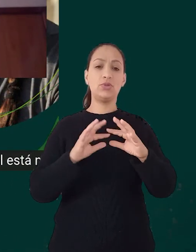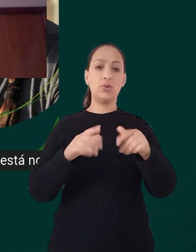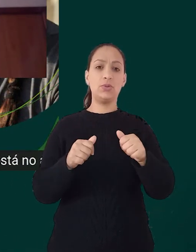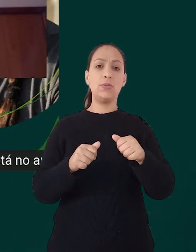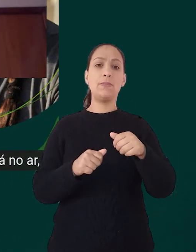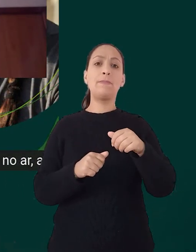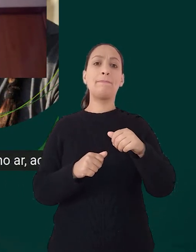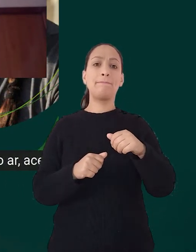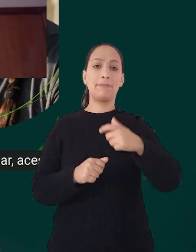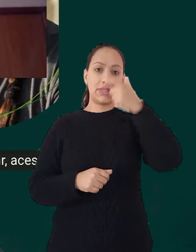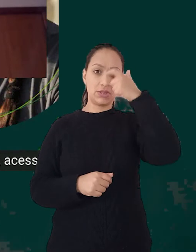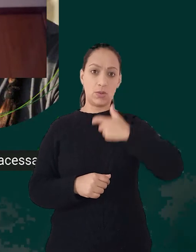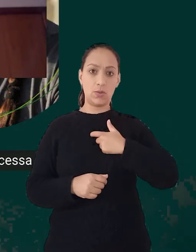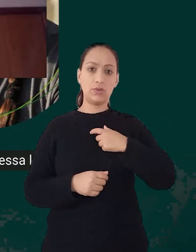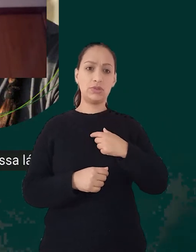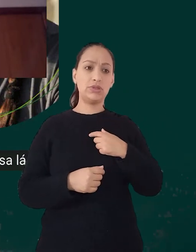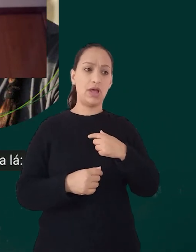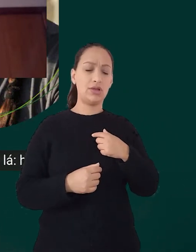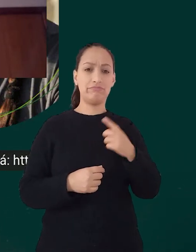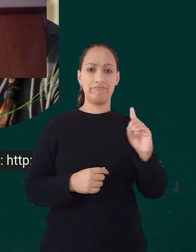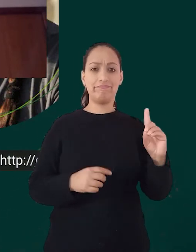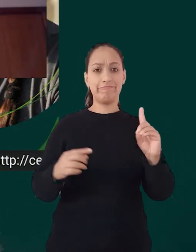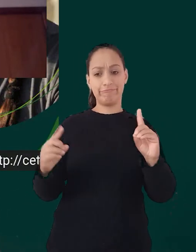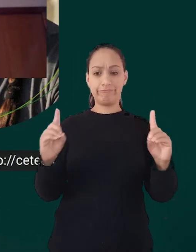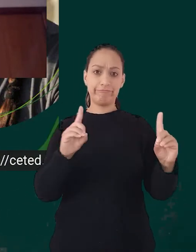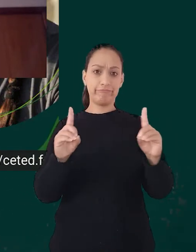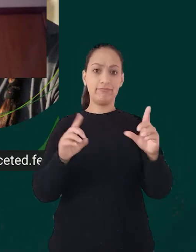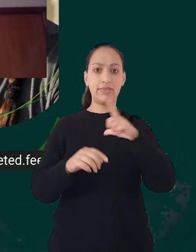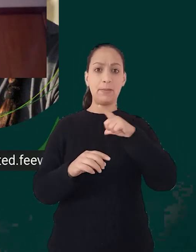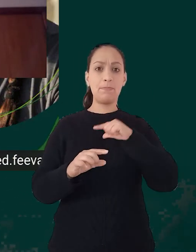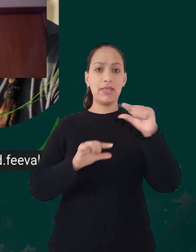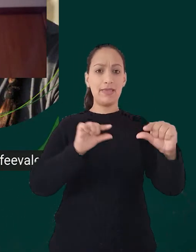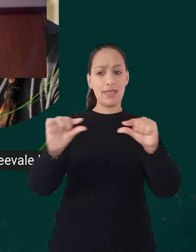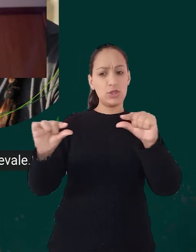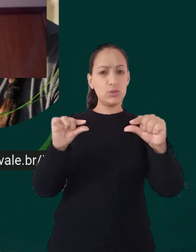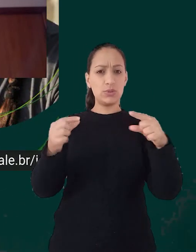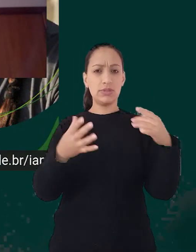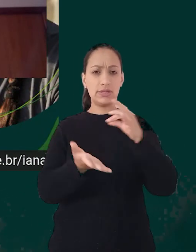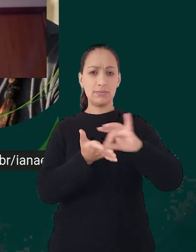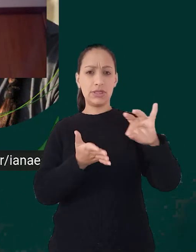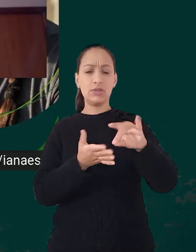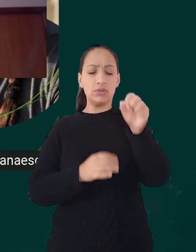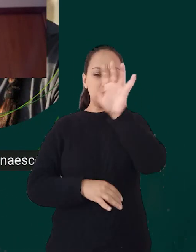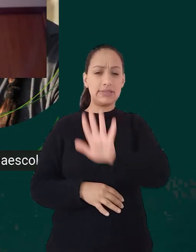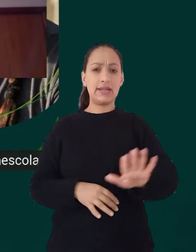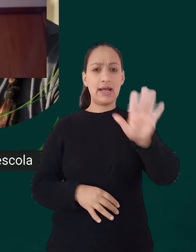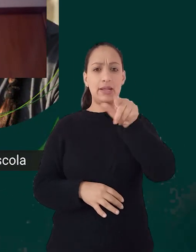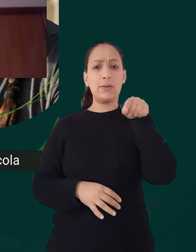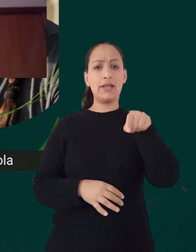a gente tem pequenos inimigos pelo cenário e eles constroem, né, com